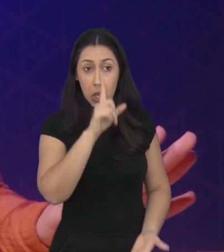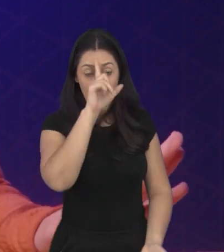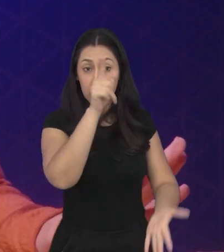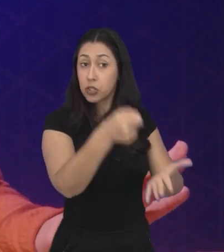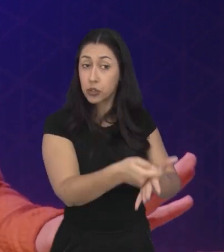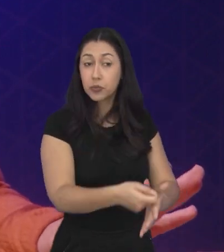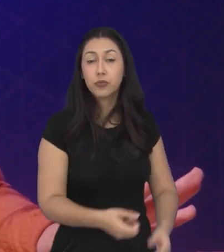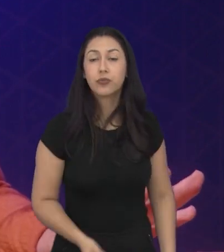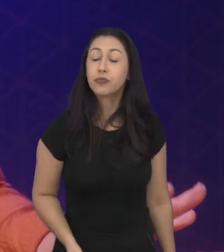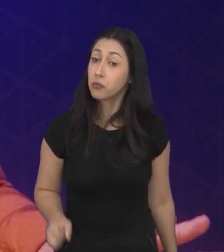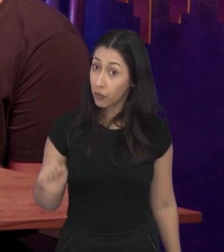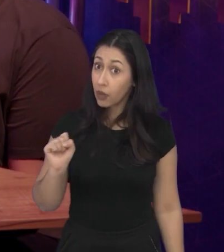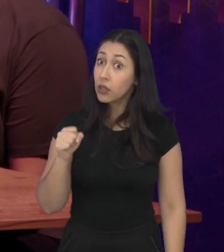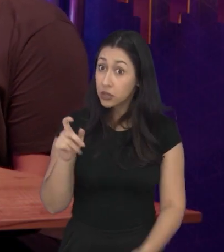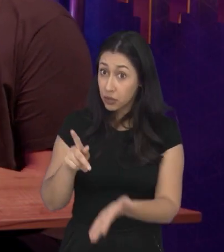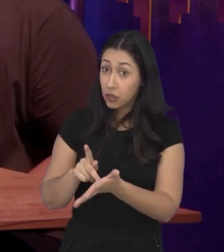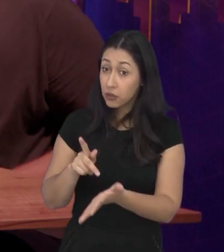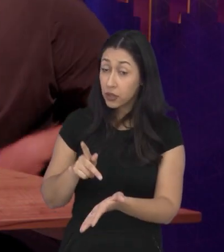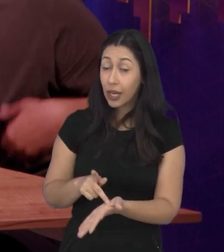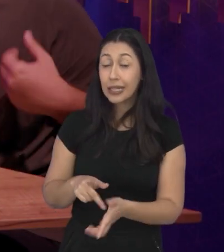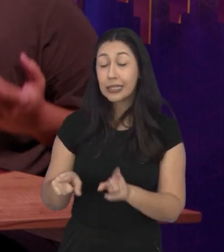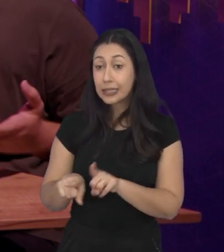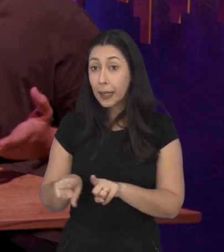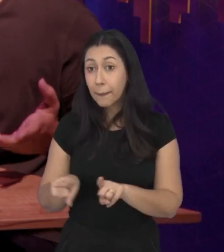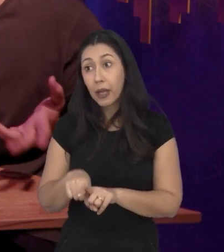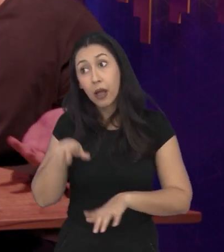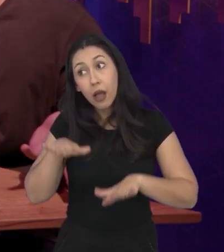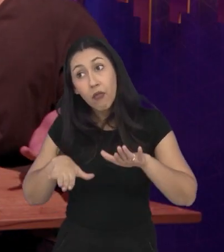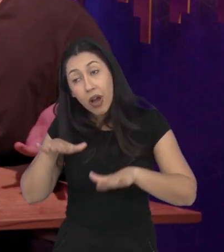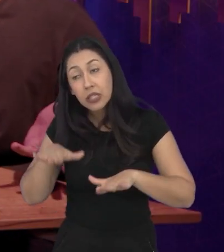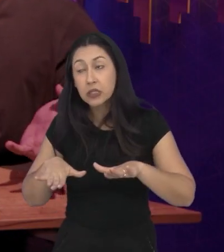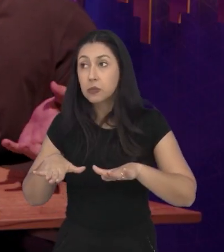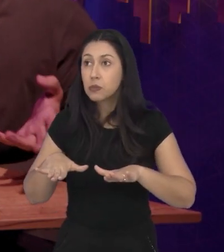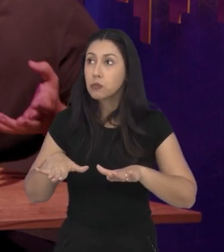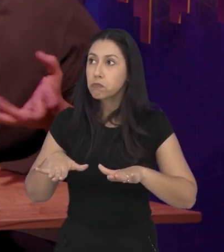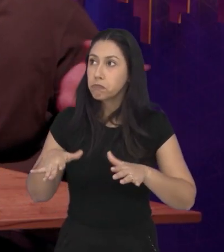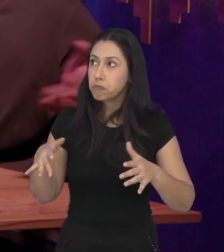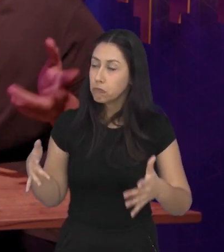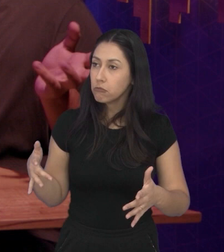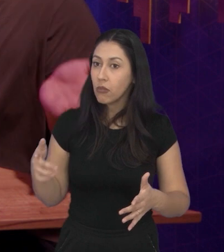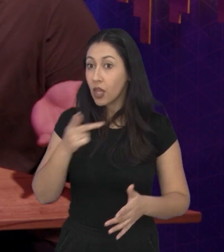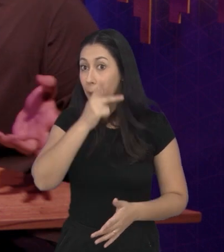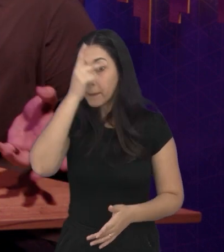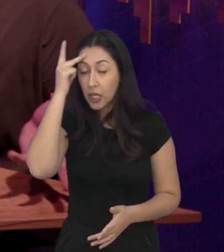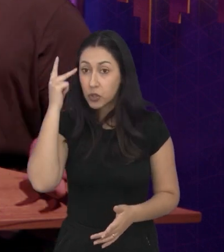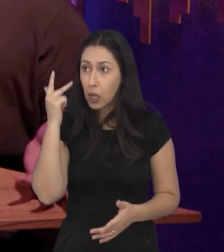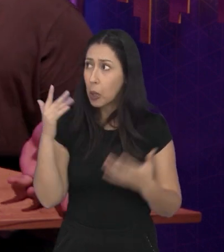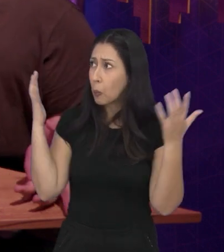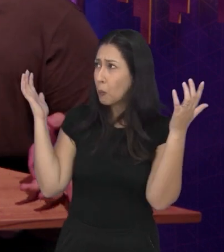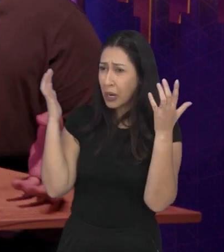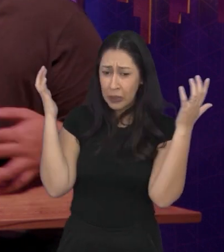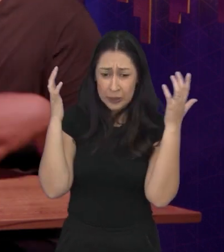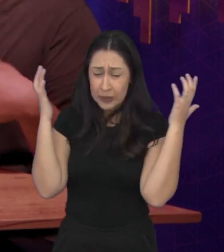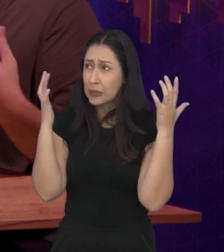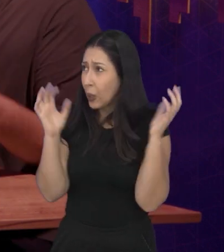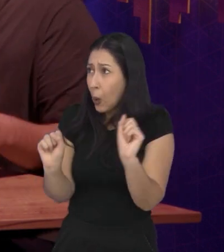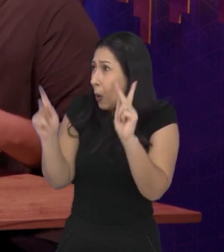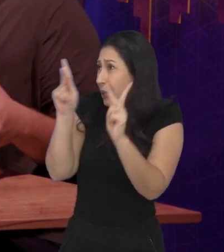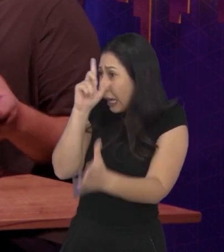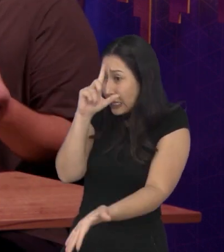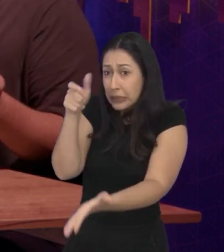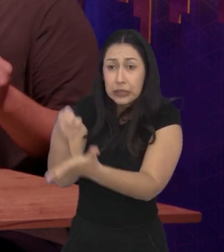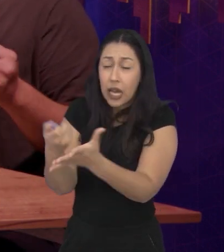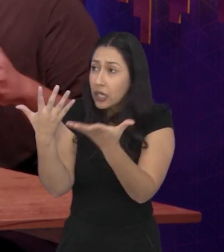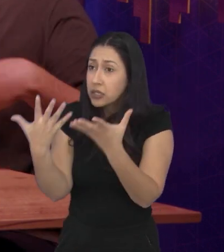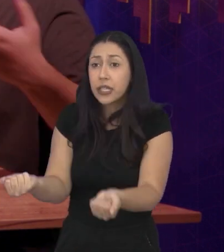acaba escolhendo esse caminho. É verdade, e isso pode variar, né, porque assim, ela pode acabar cedendo à pressão e